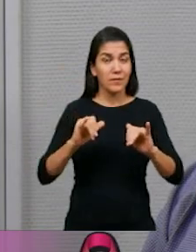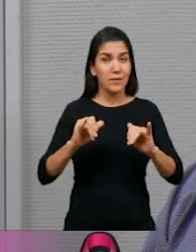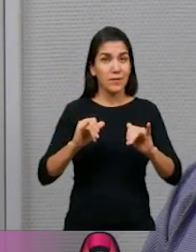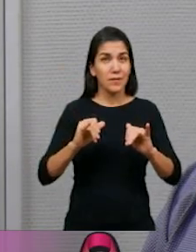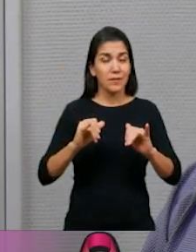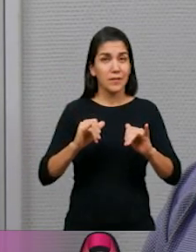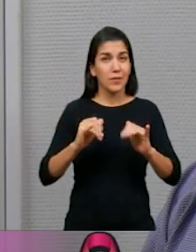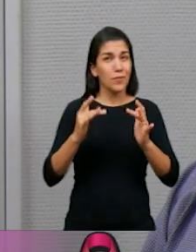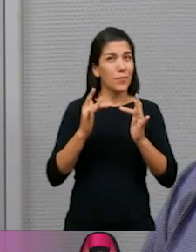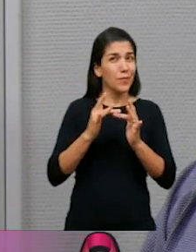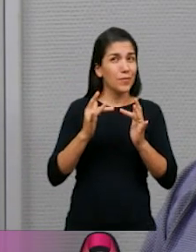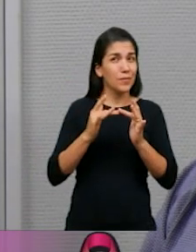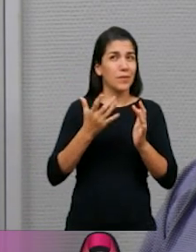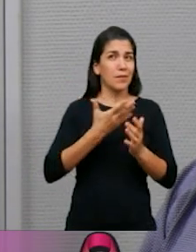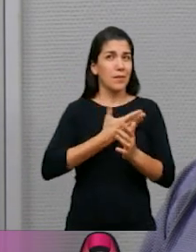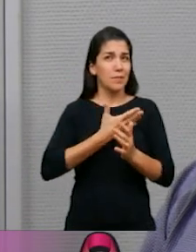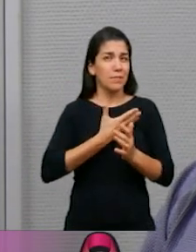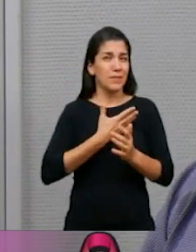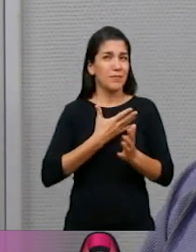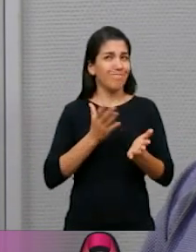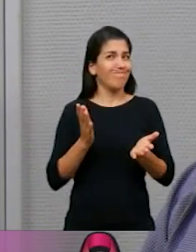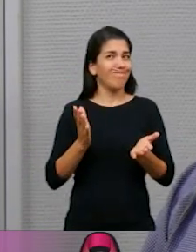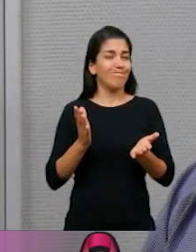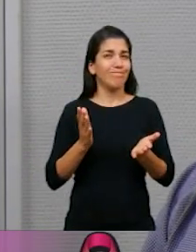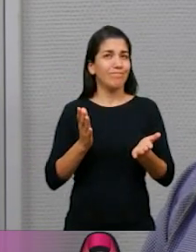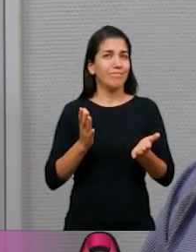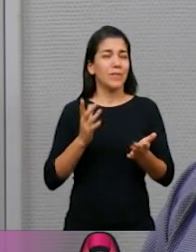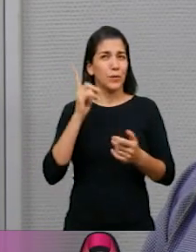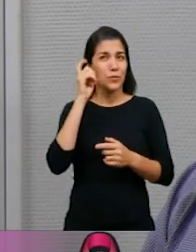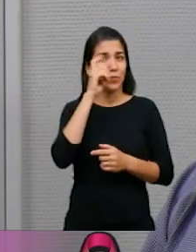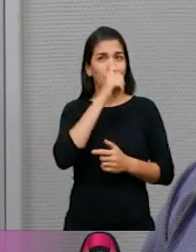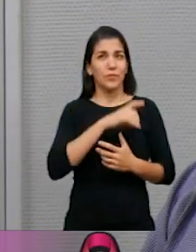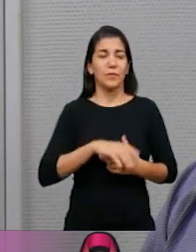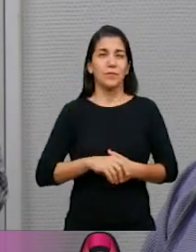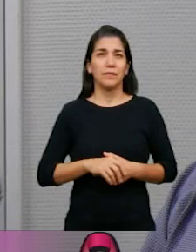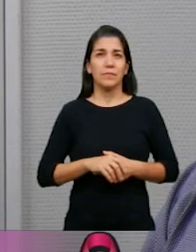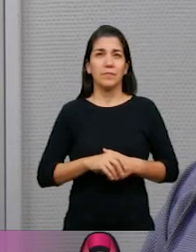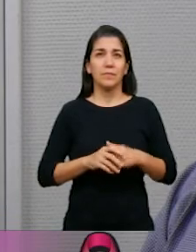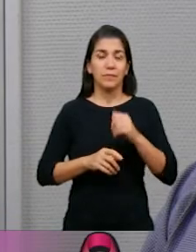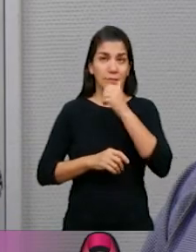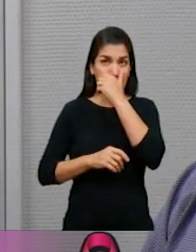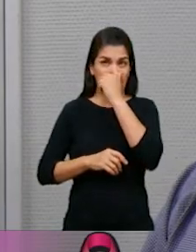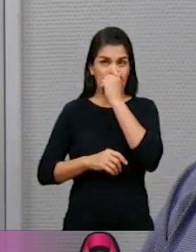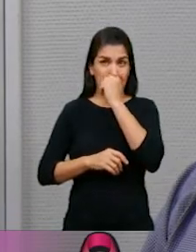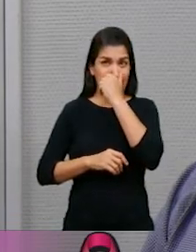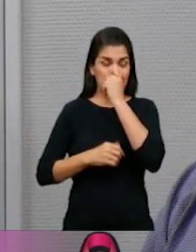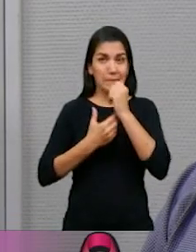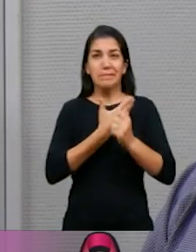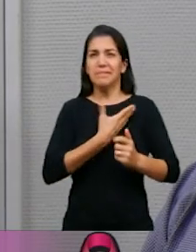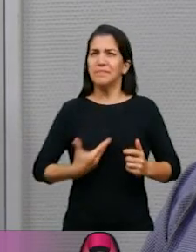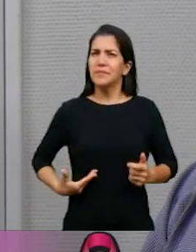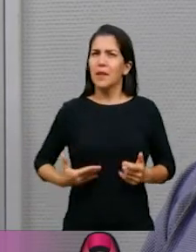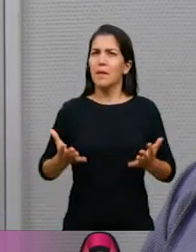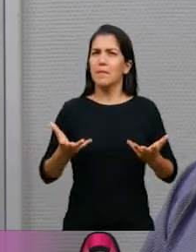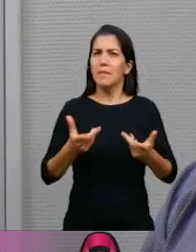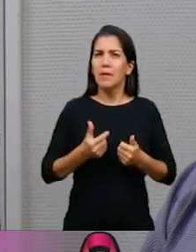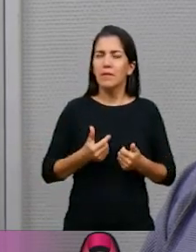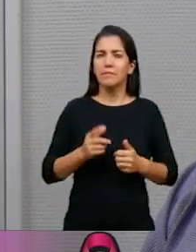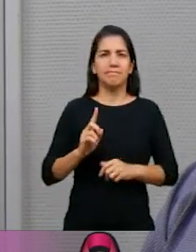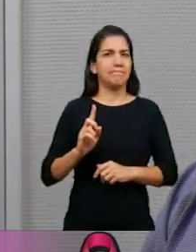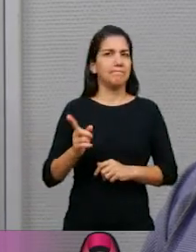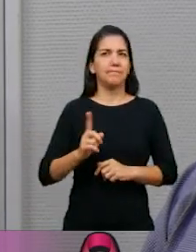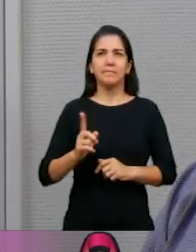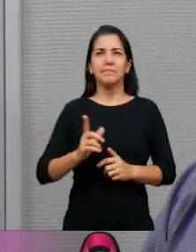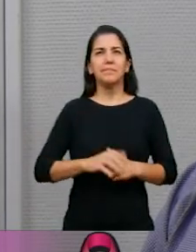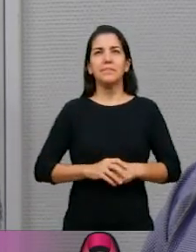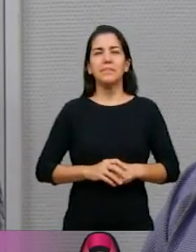é suspeito. O senhor nunca vai criticar ele mesmo. Agora, governo maravilhoso não é. Como é que é um governo maravilhoso?